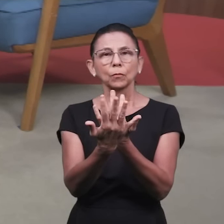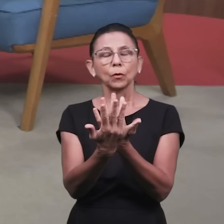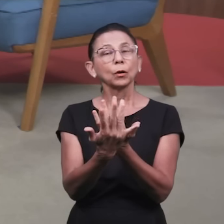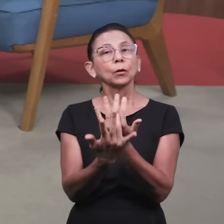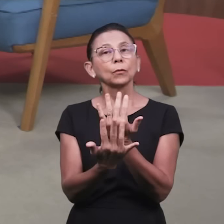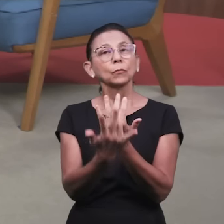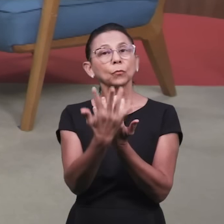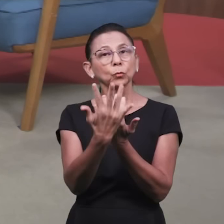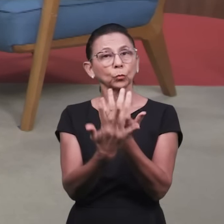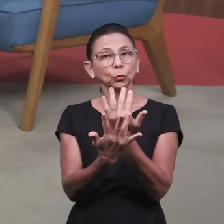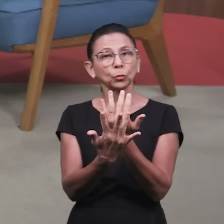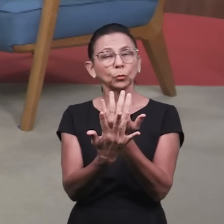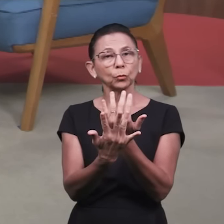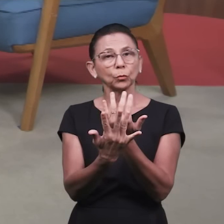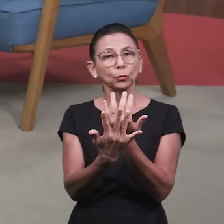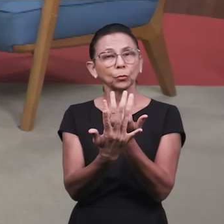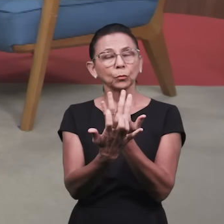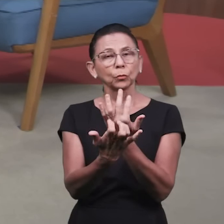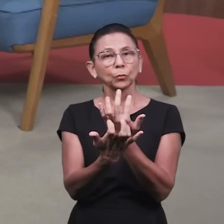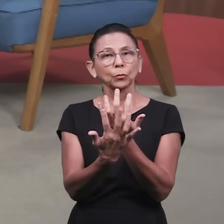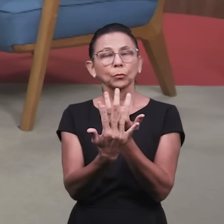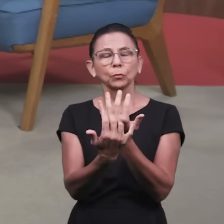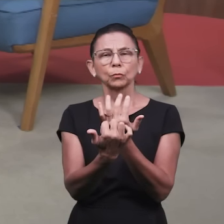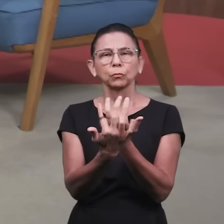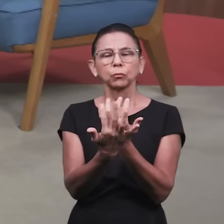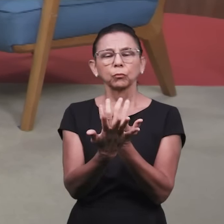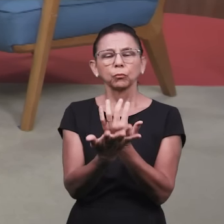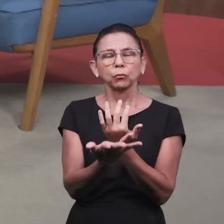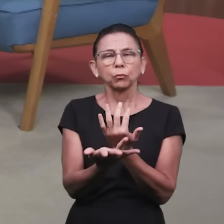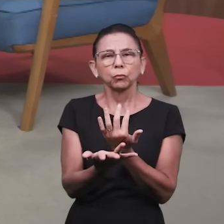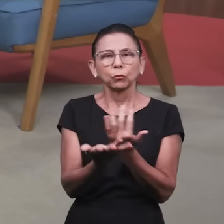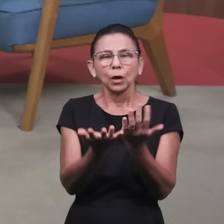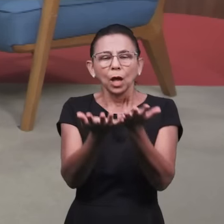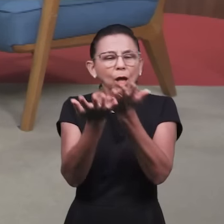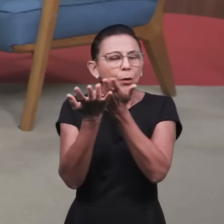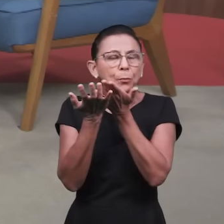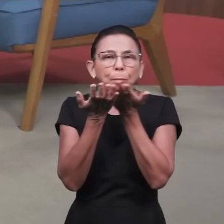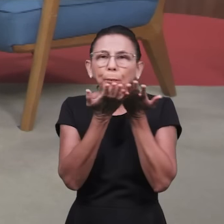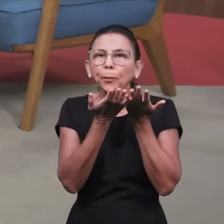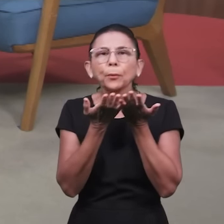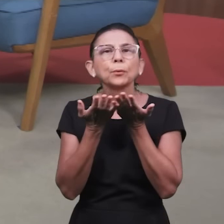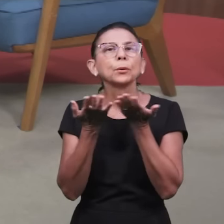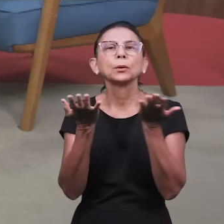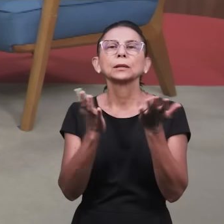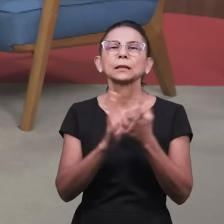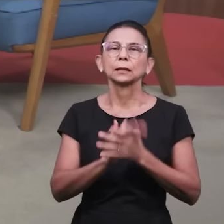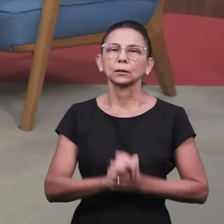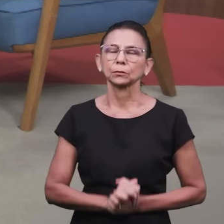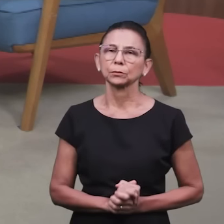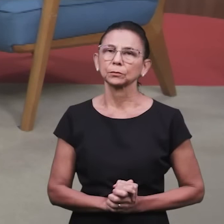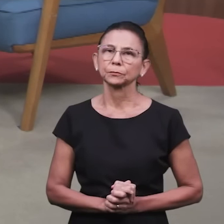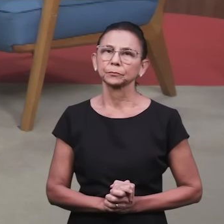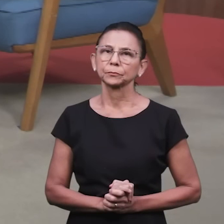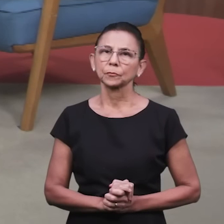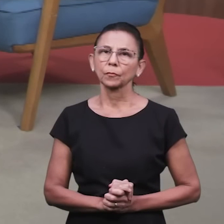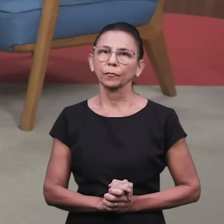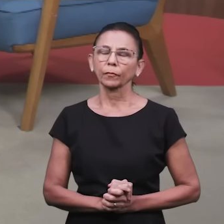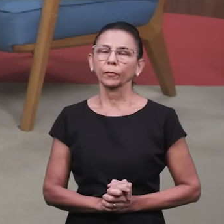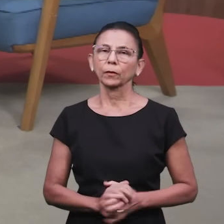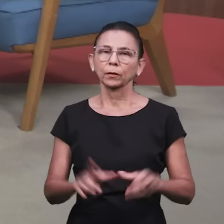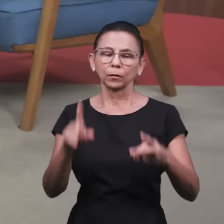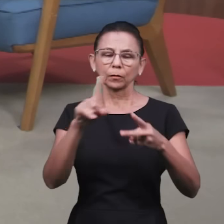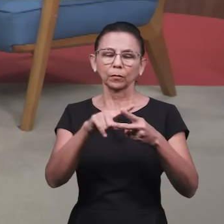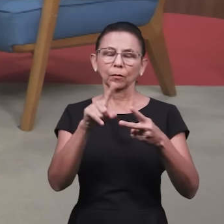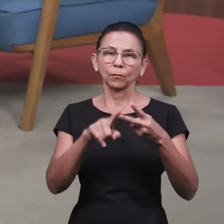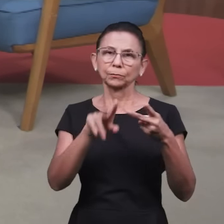algum momento, ou individualizando a pessoa infiel, ela,